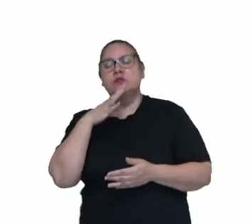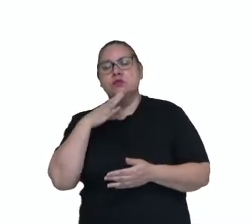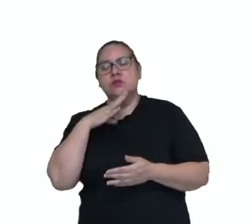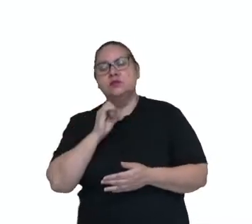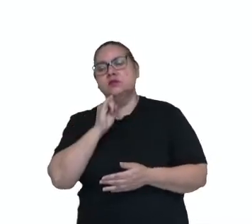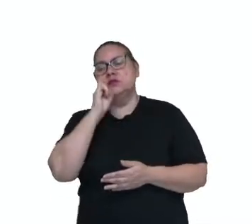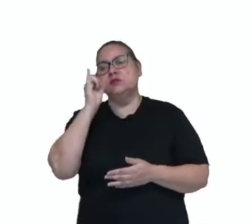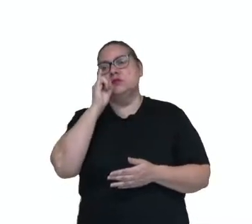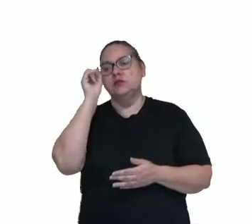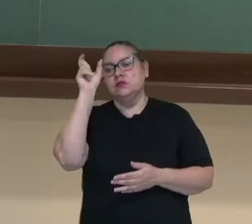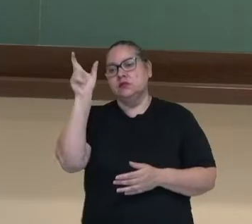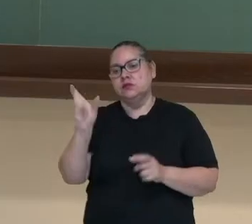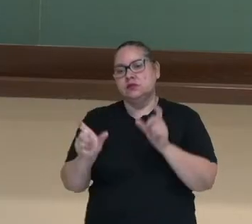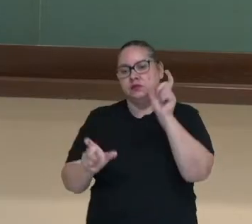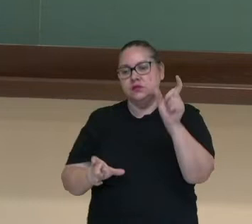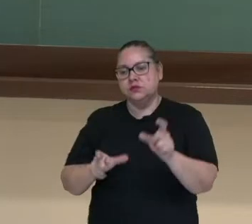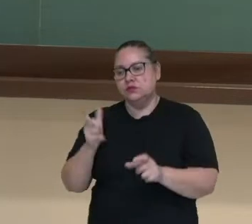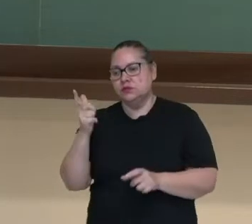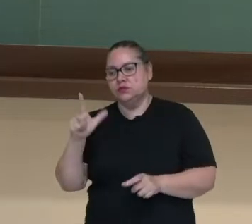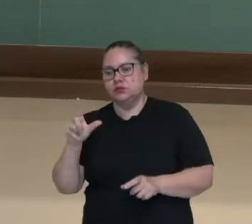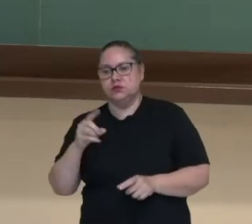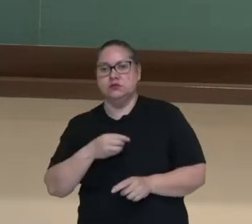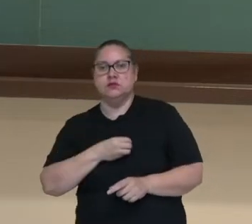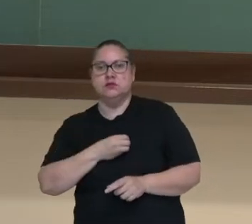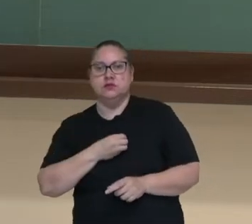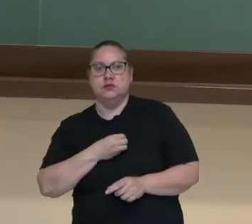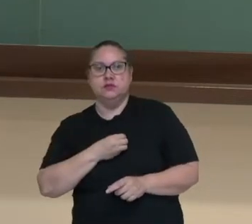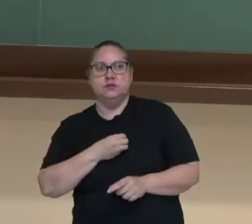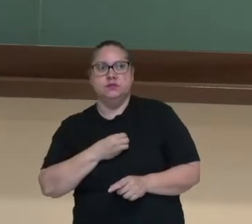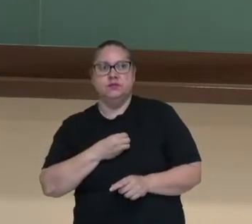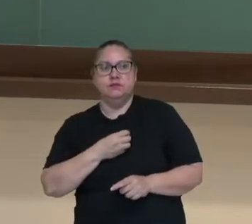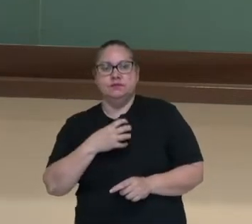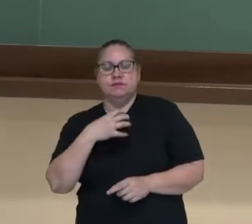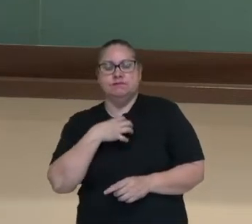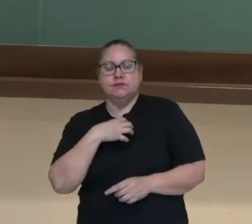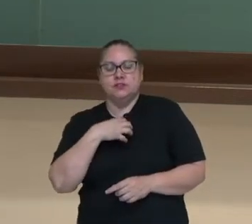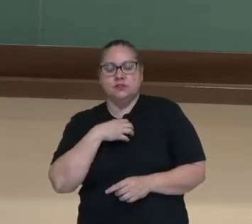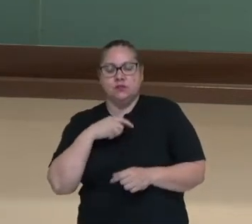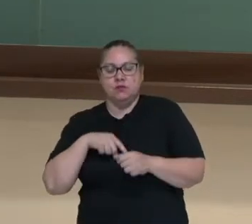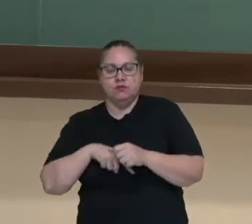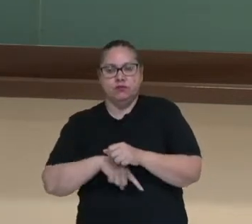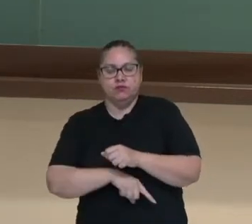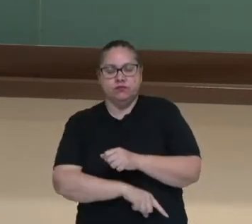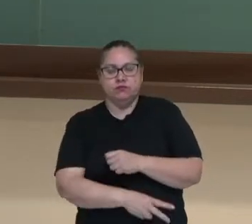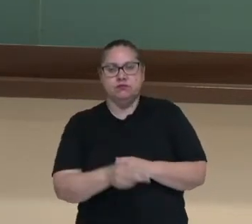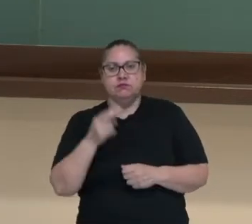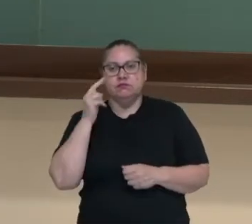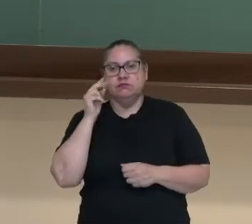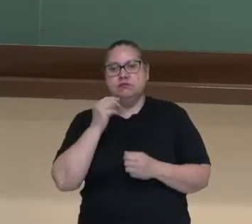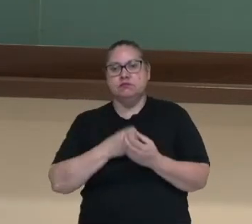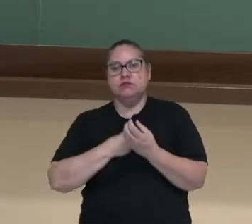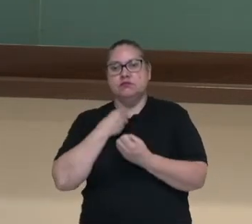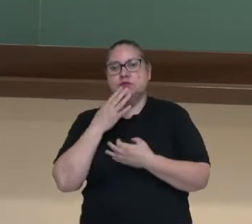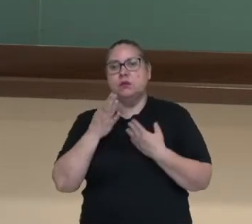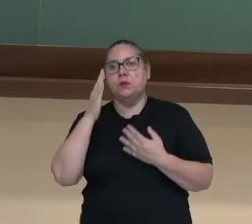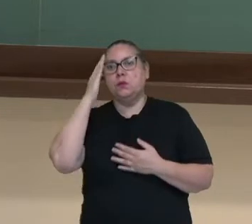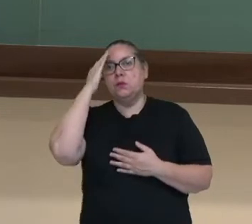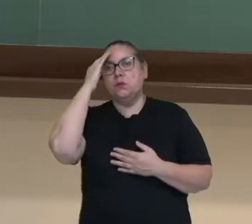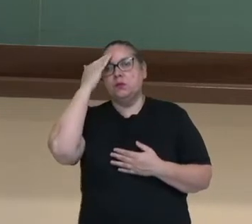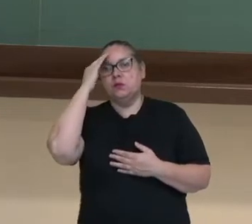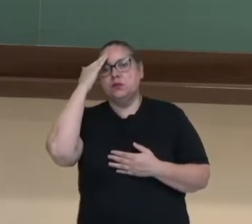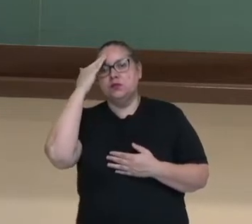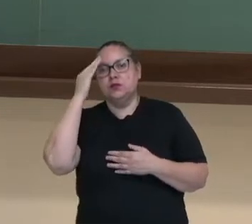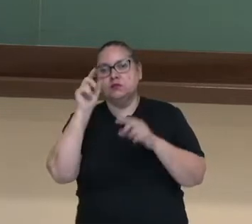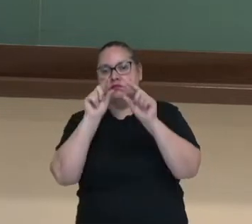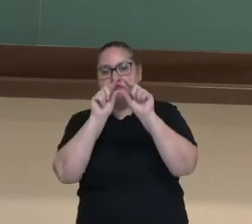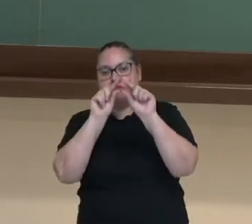das pessoas que passam por suas vidas. Sentiu a profundidade do poema? Compreendeu os